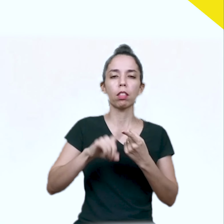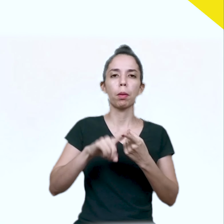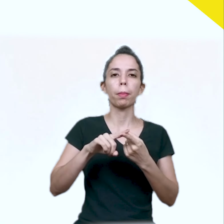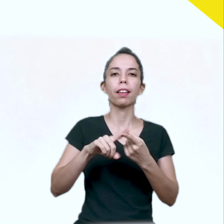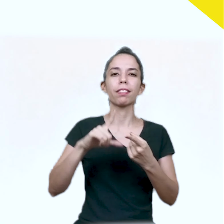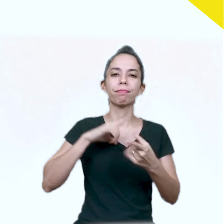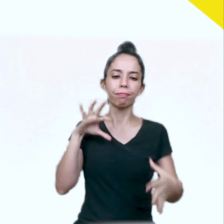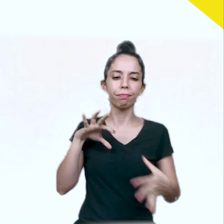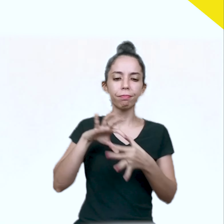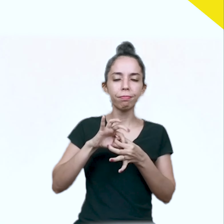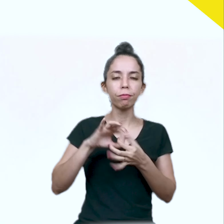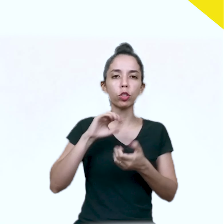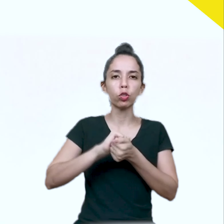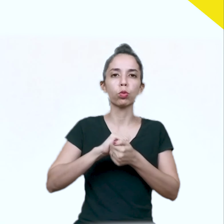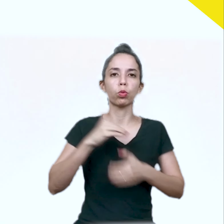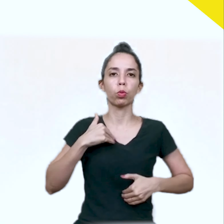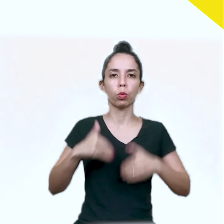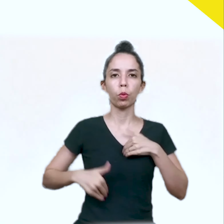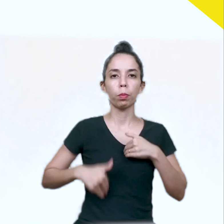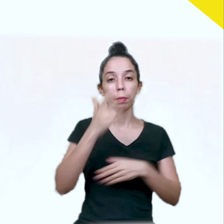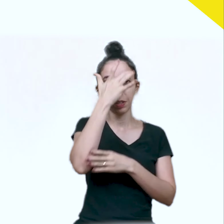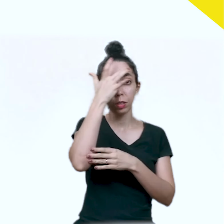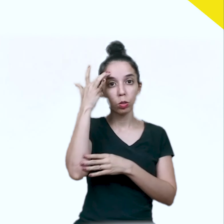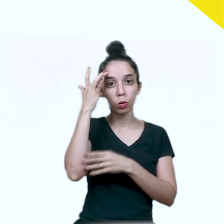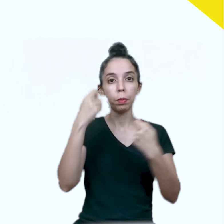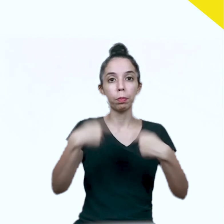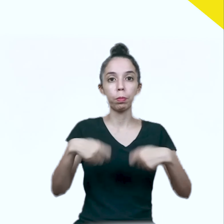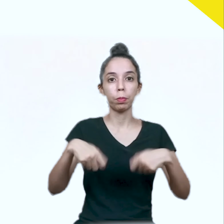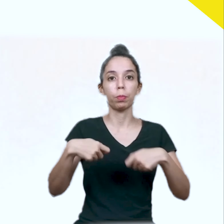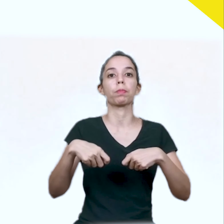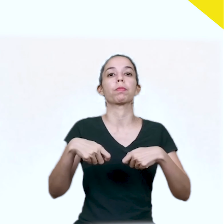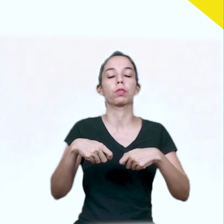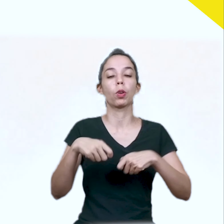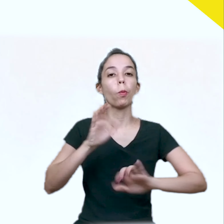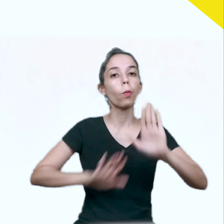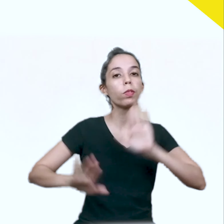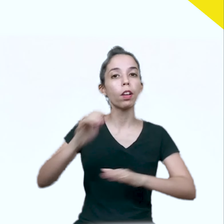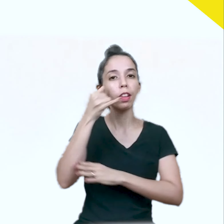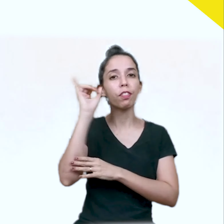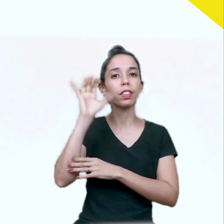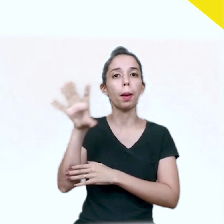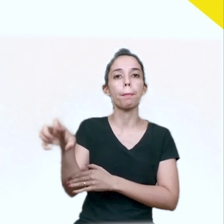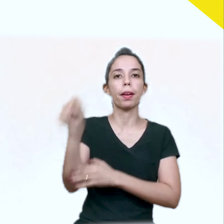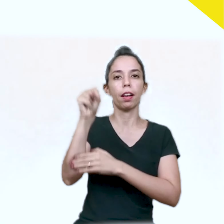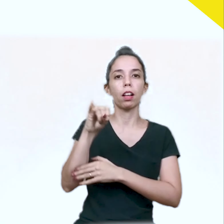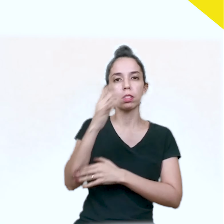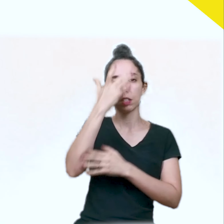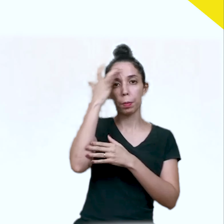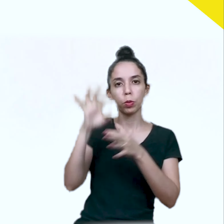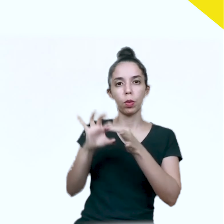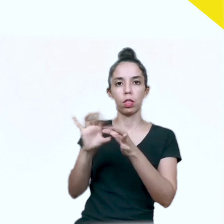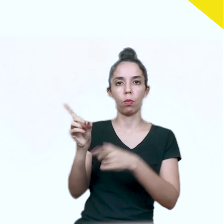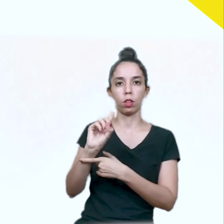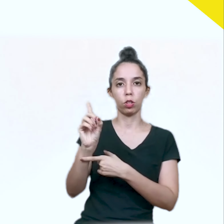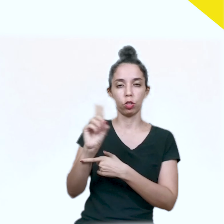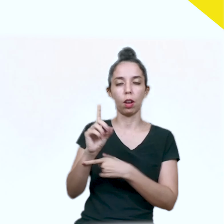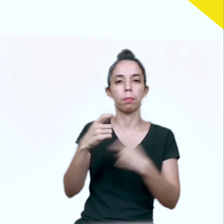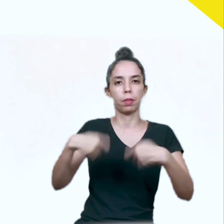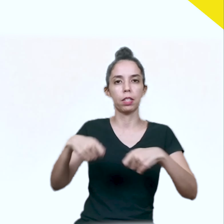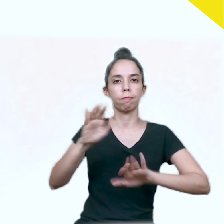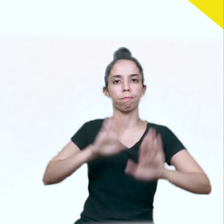Elas também são uma extensão do corpo da pessoa Então, muito cuidado para não pegar, se não for permitido Ou